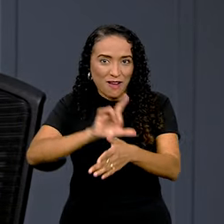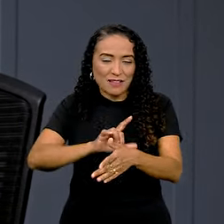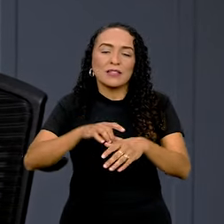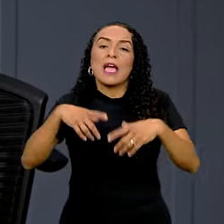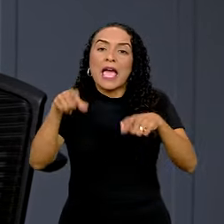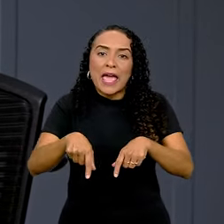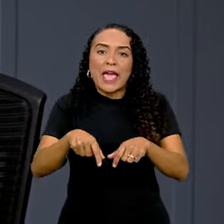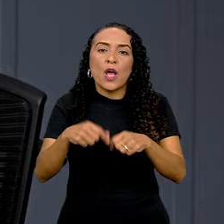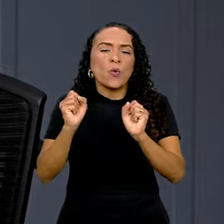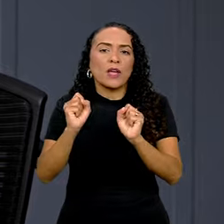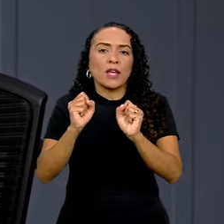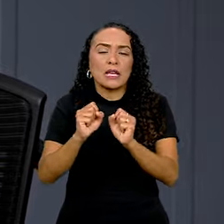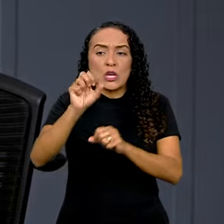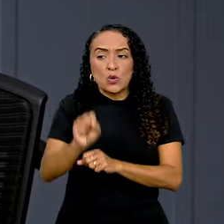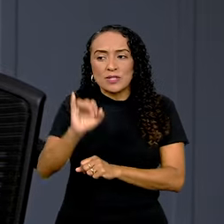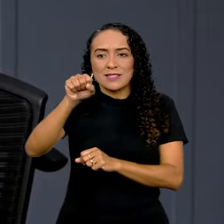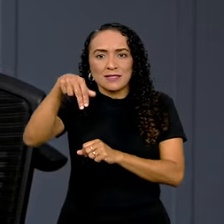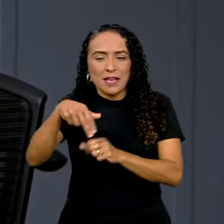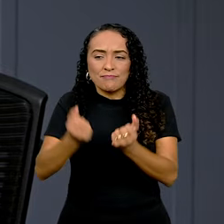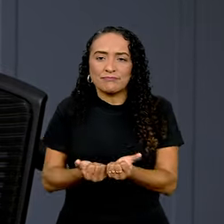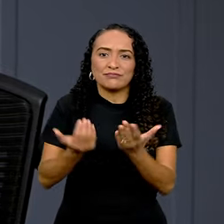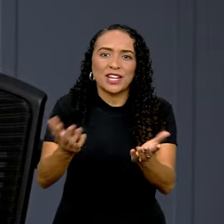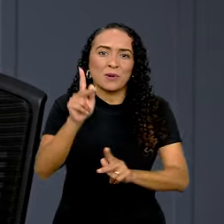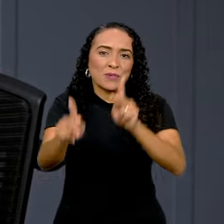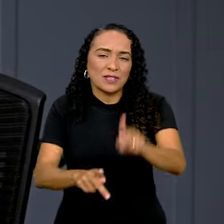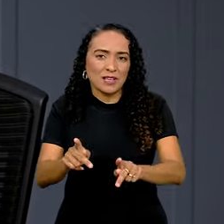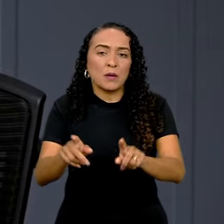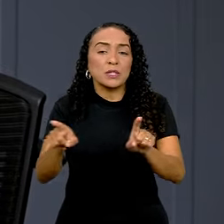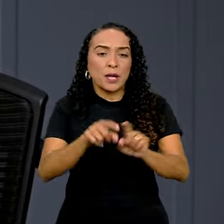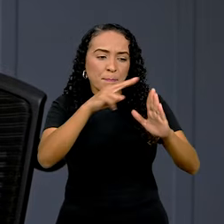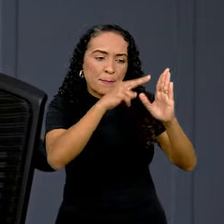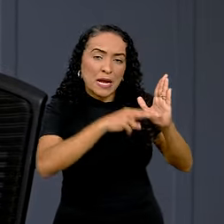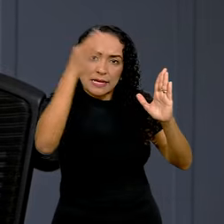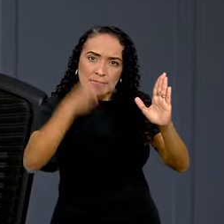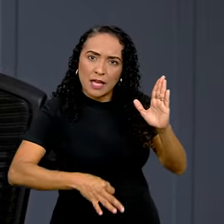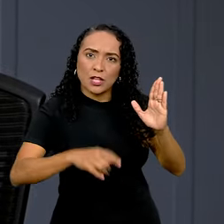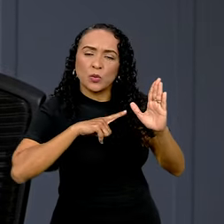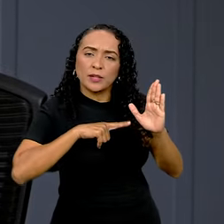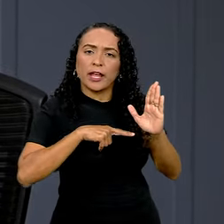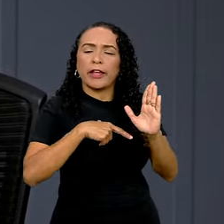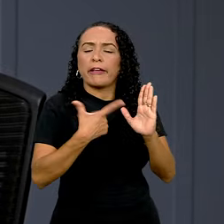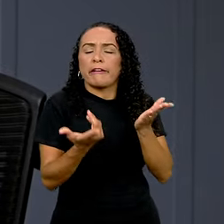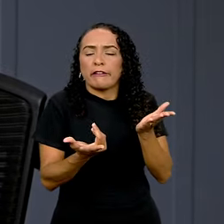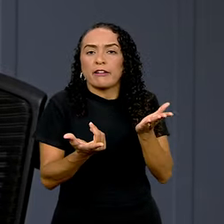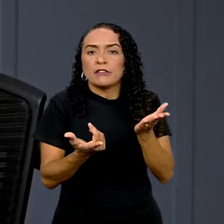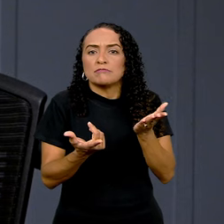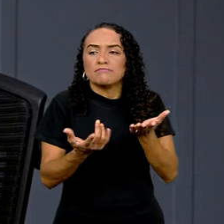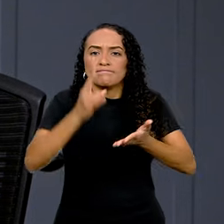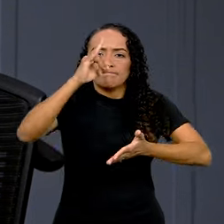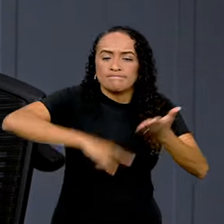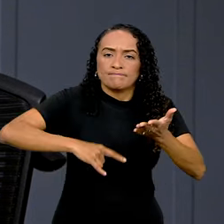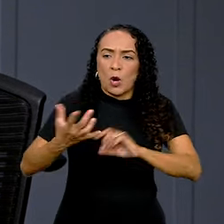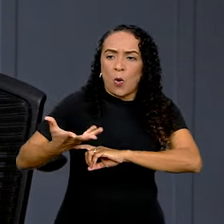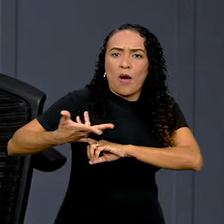mencionou que são as grandes entregas que o cisan dá paraa população e da gente normatizar isso porque a gente tem um um